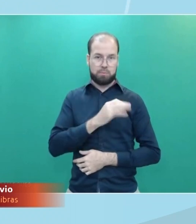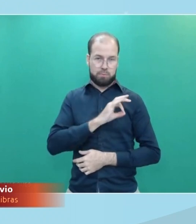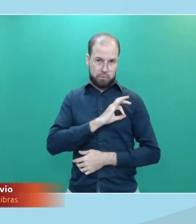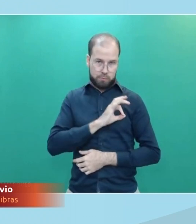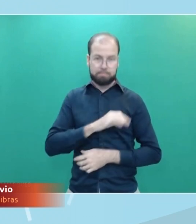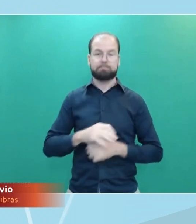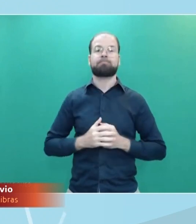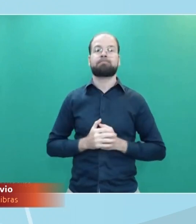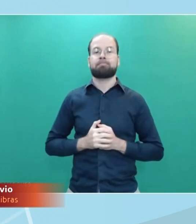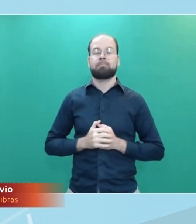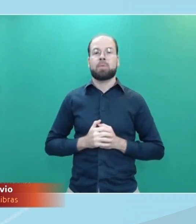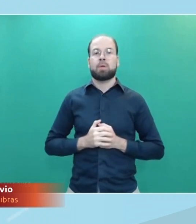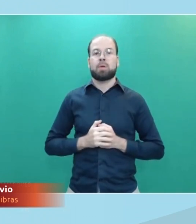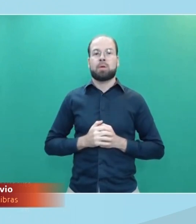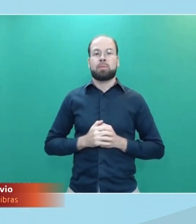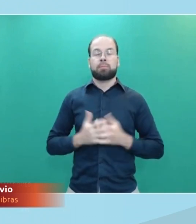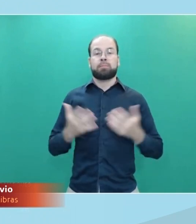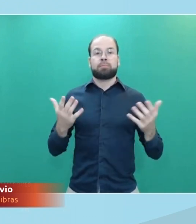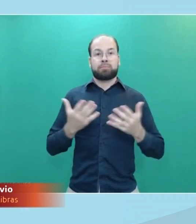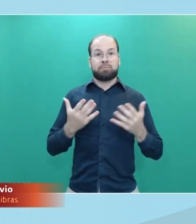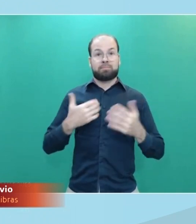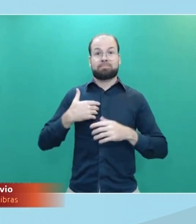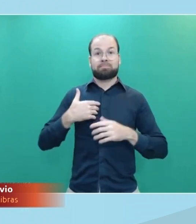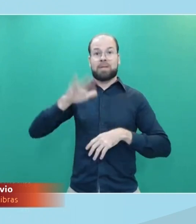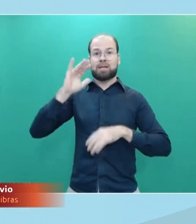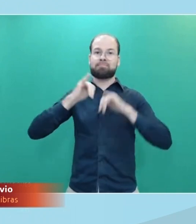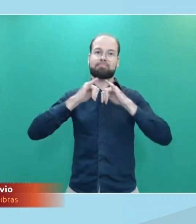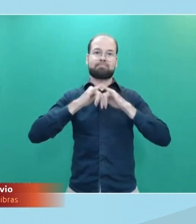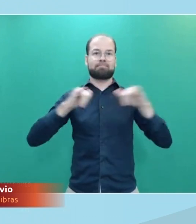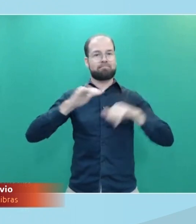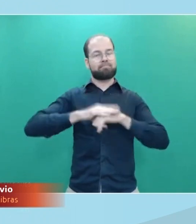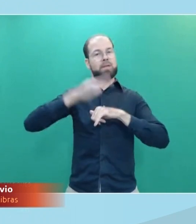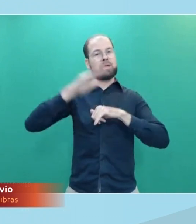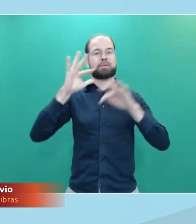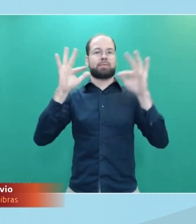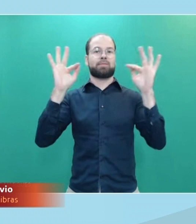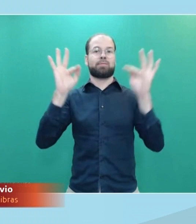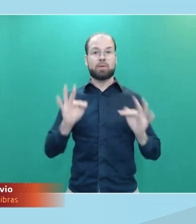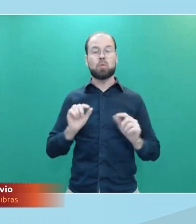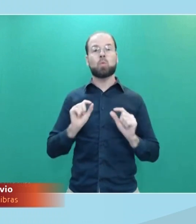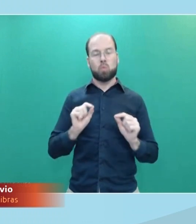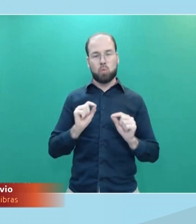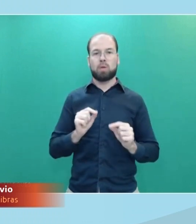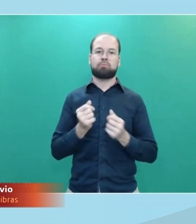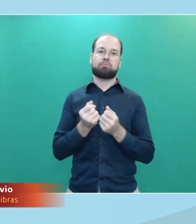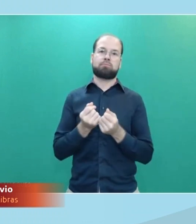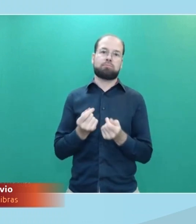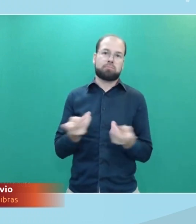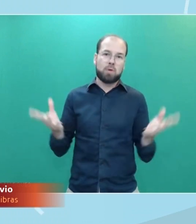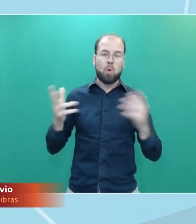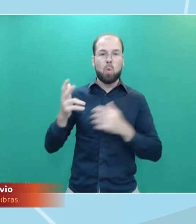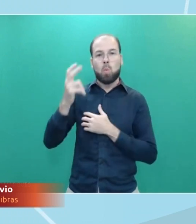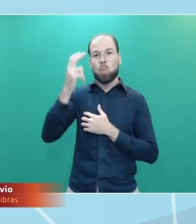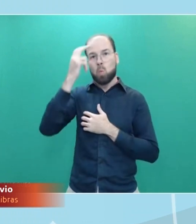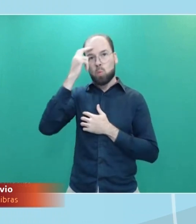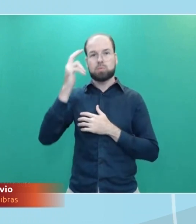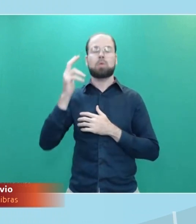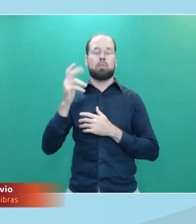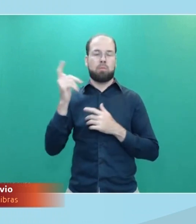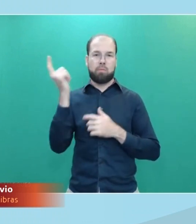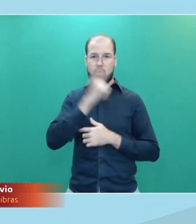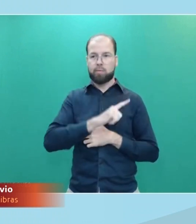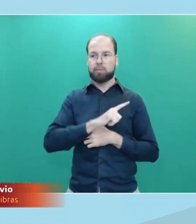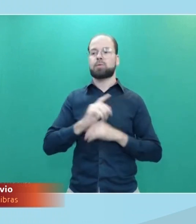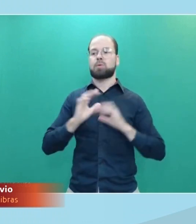pouco mais alegre, né? Vamos terminar o nosso programa falando de atividades culturais acessíveis para todo o público. A